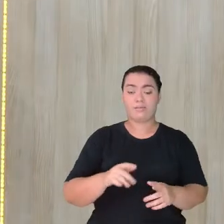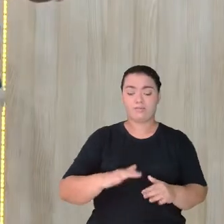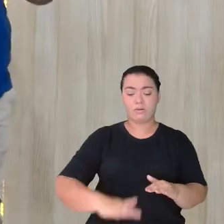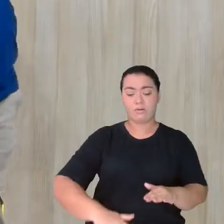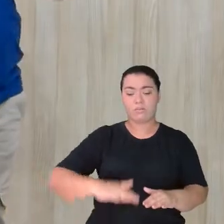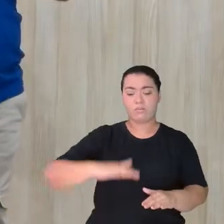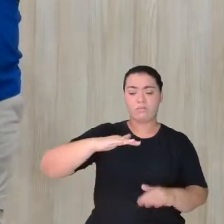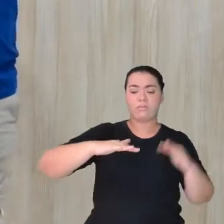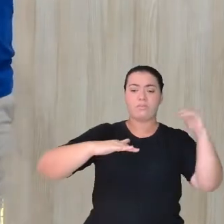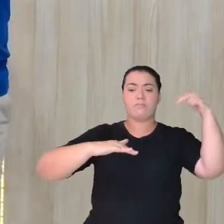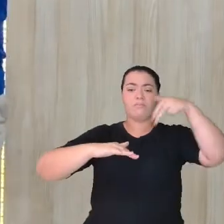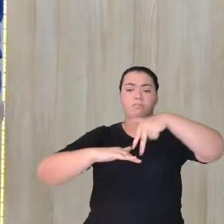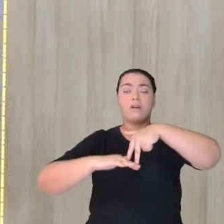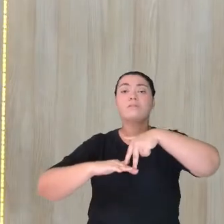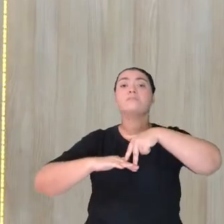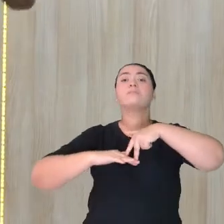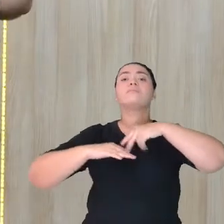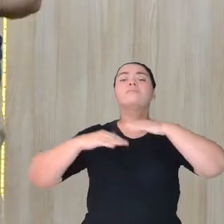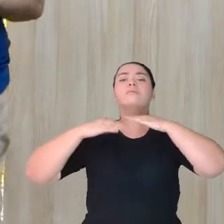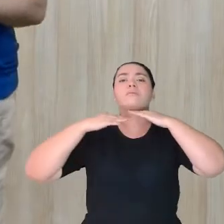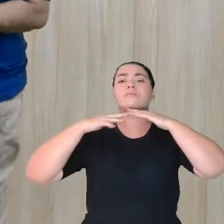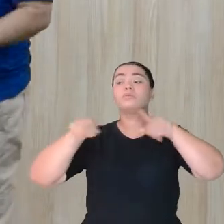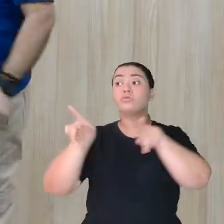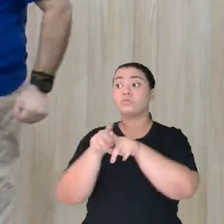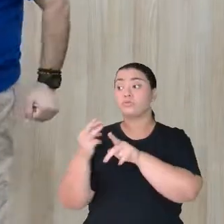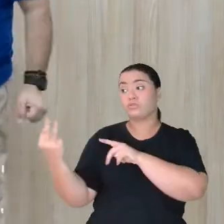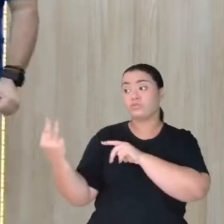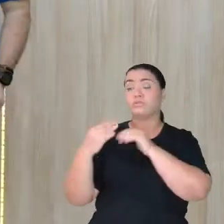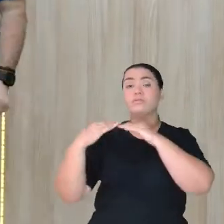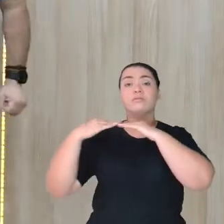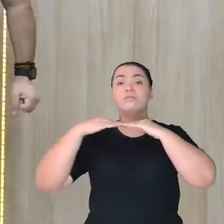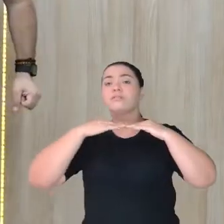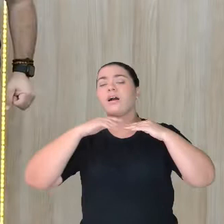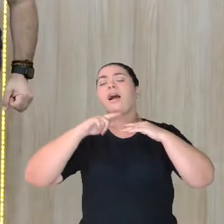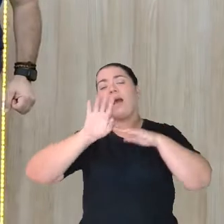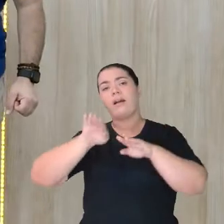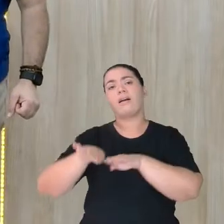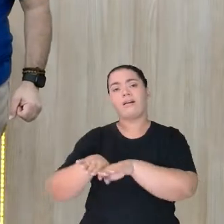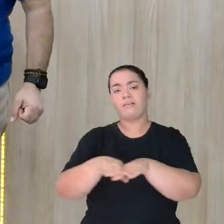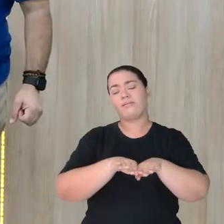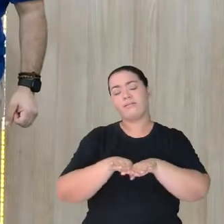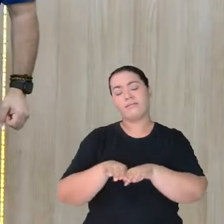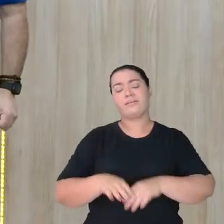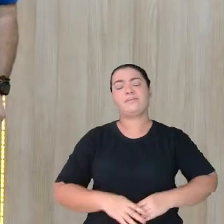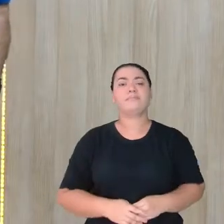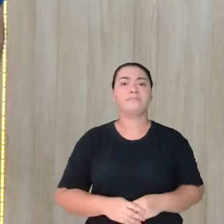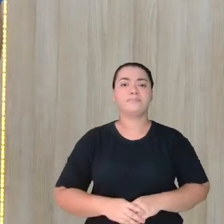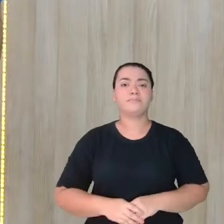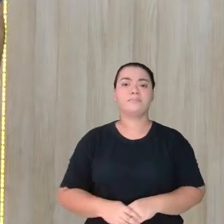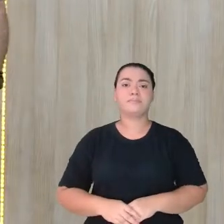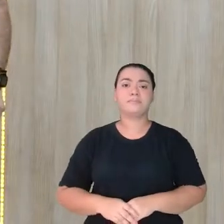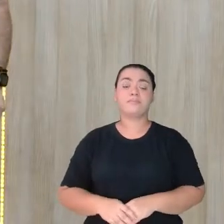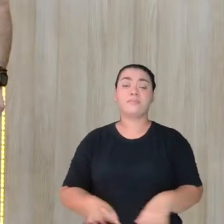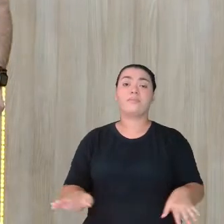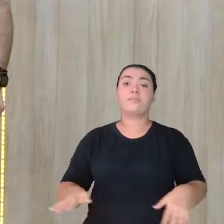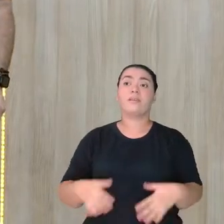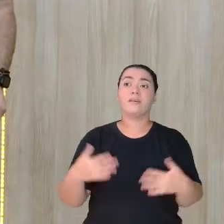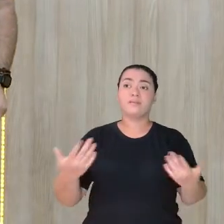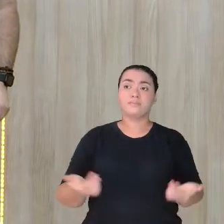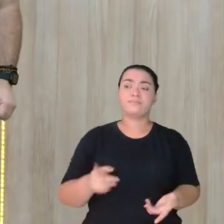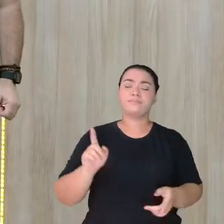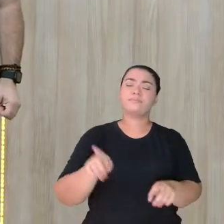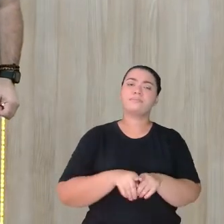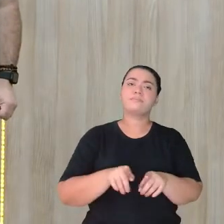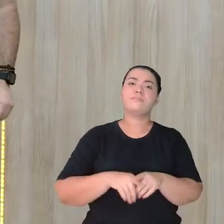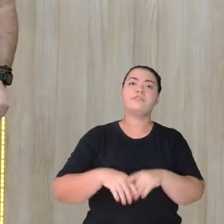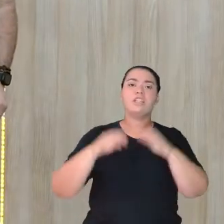para o menorzinho para equilibrar ali, então estaria dentro desse princípio, né? Destacava ainda a importância do